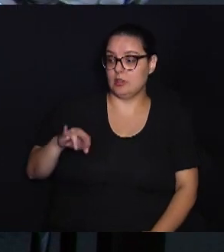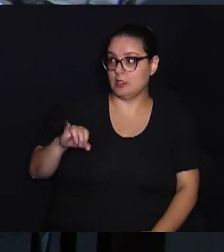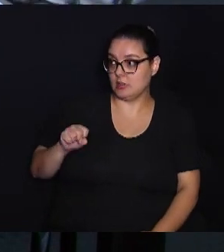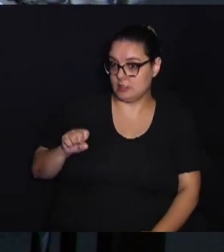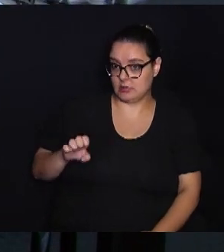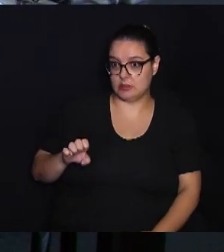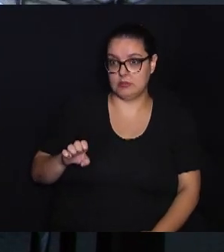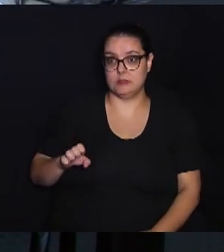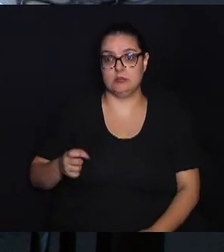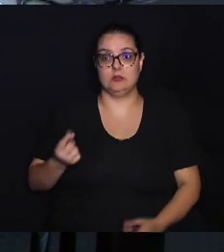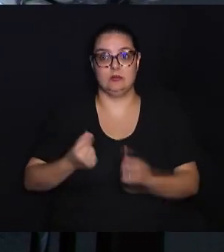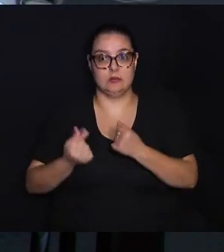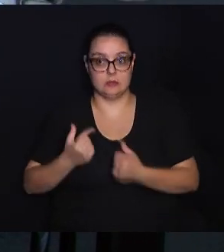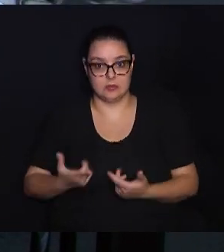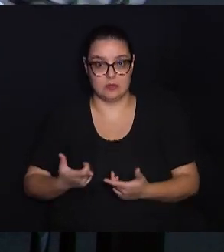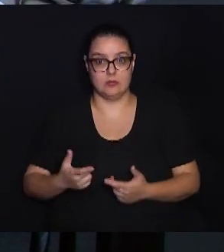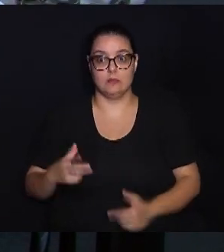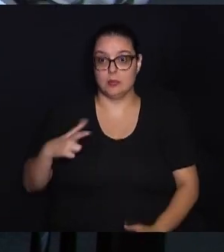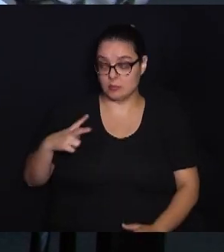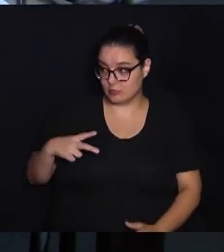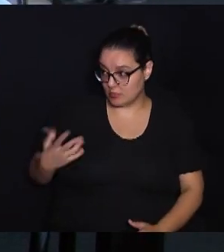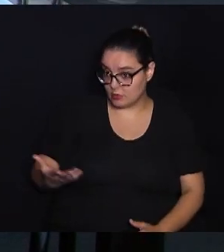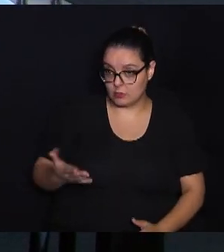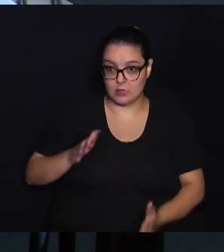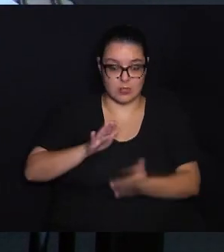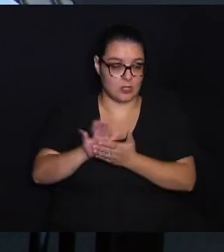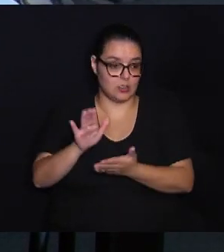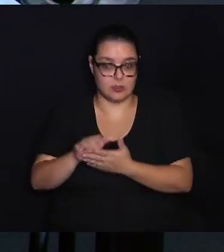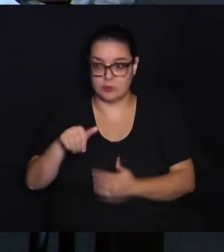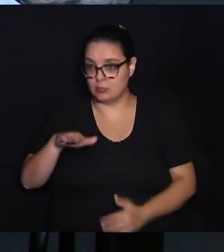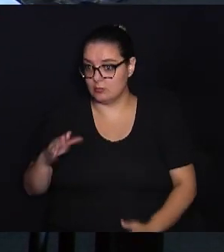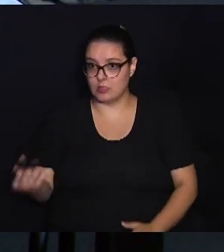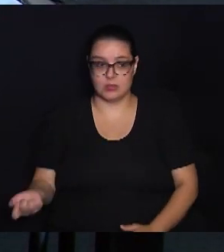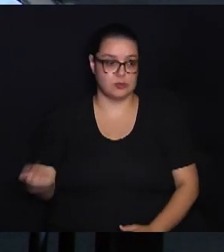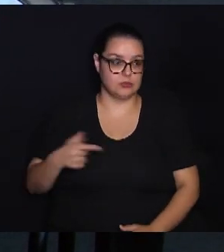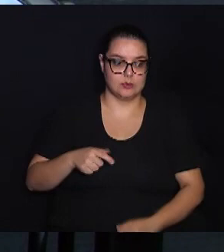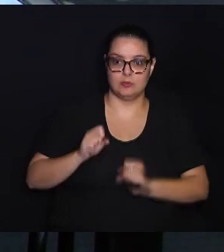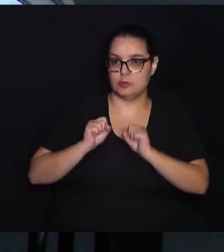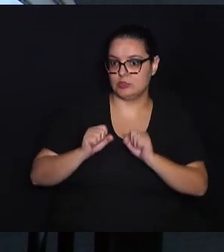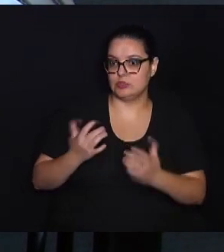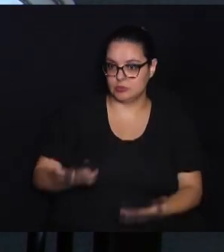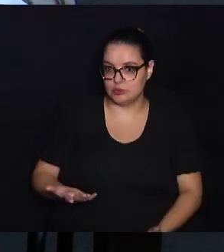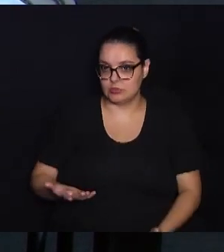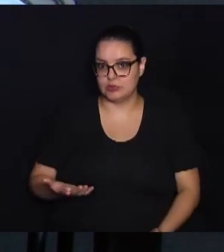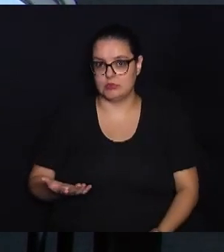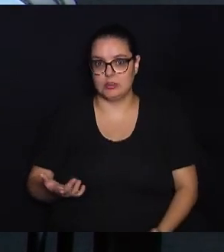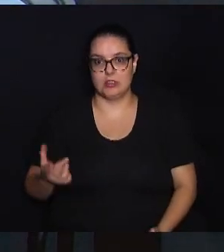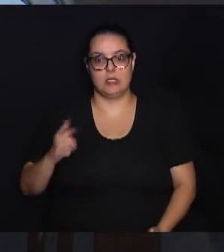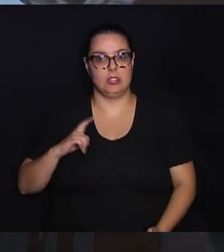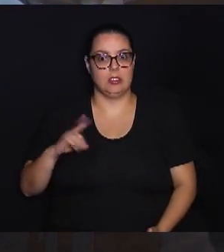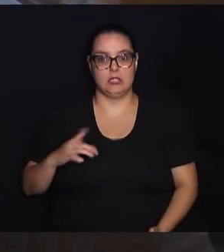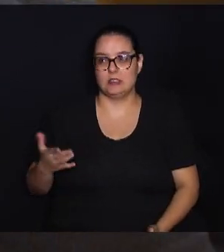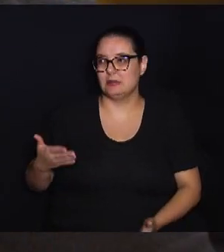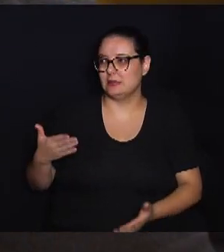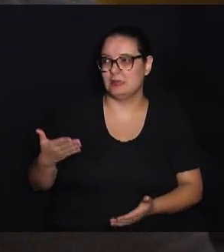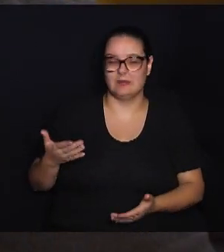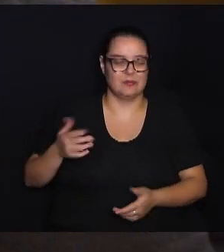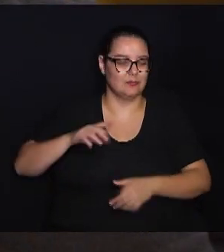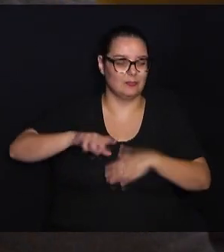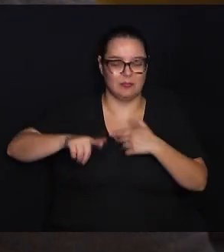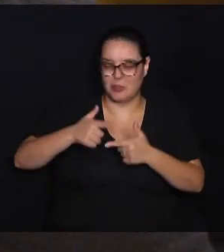crise financeira muito grande, pessoal mesmo, né? Gastou mais do que podia, né, se enveredou lá pelos limites